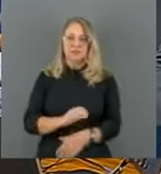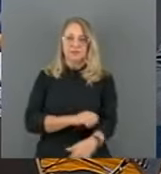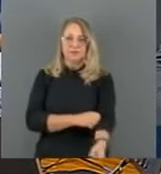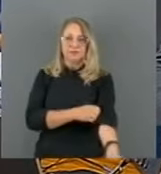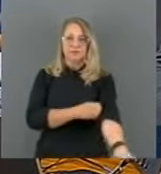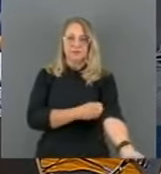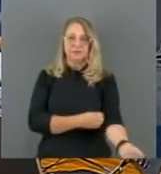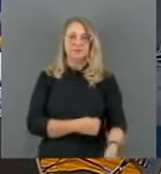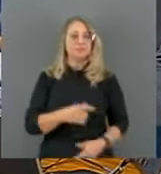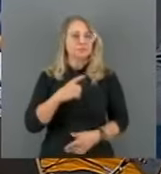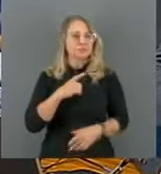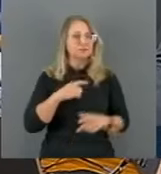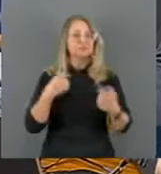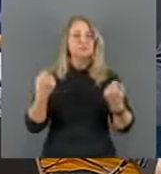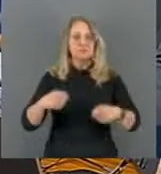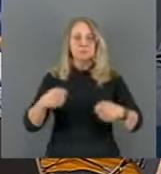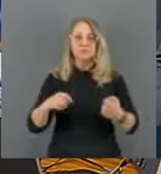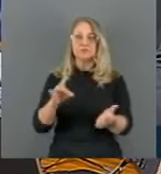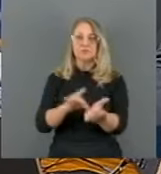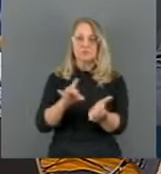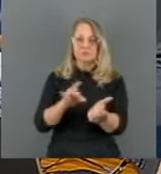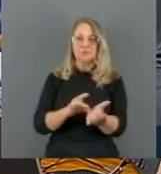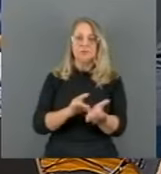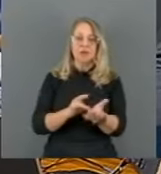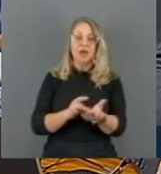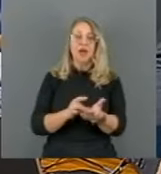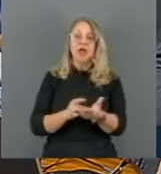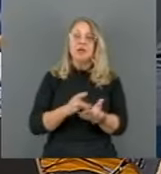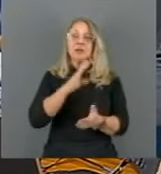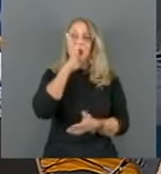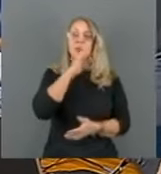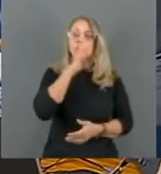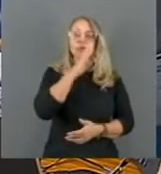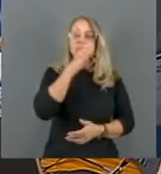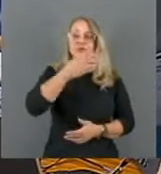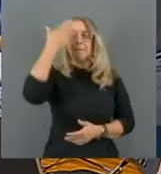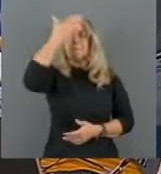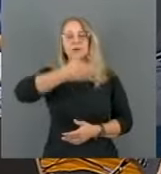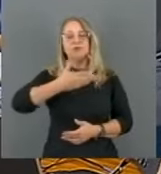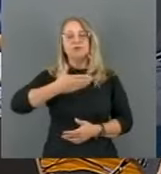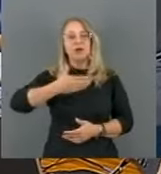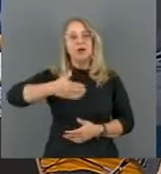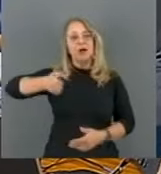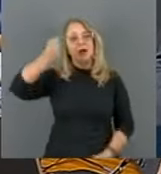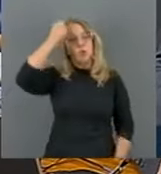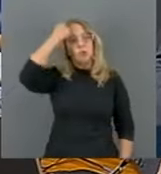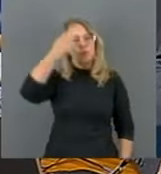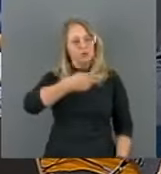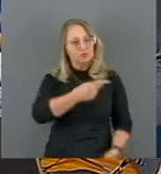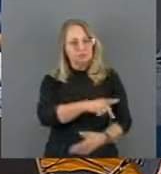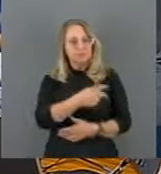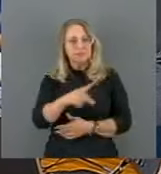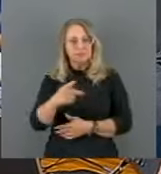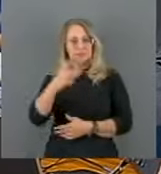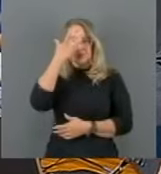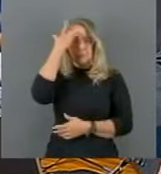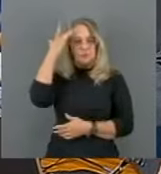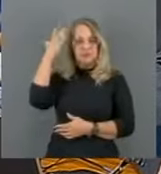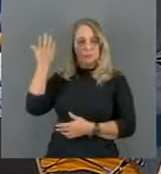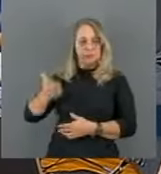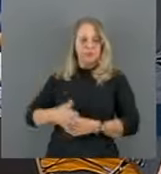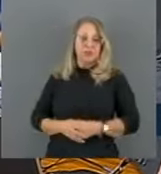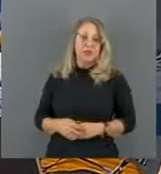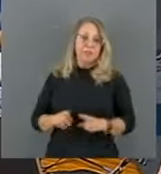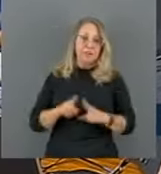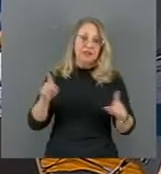há a necessidade de quem acusa provar a culpa daquela daquela daquele suposto criminoso E no caso